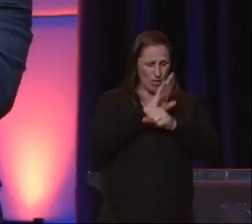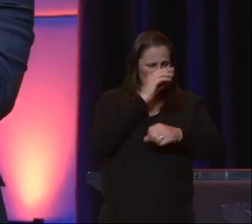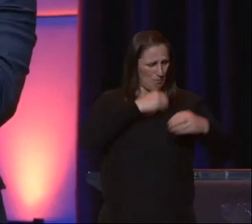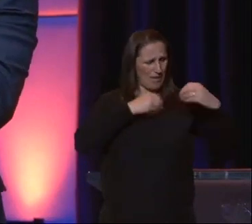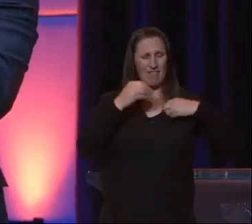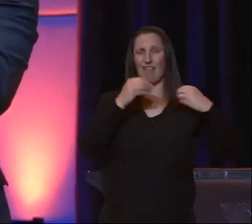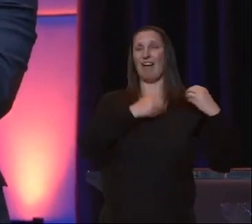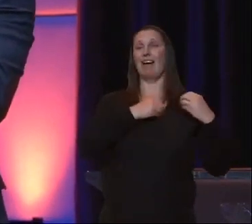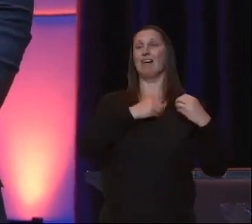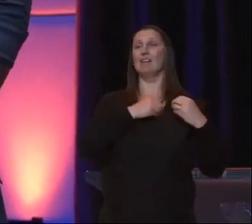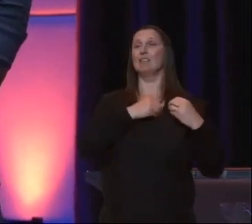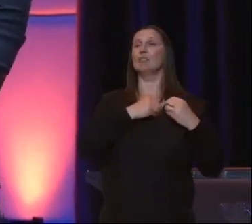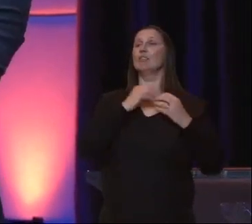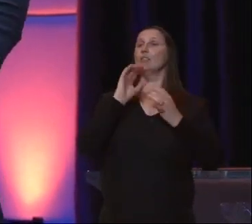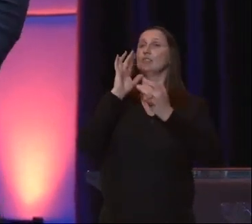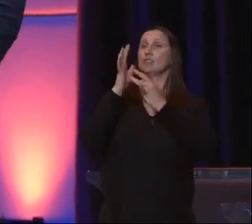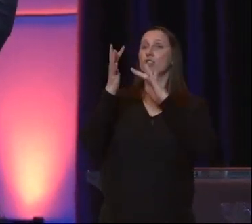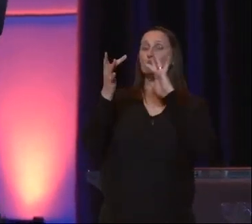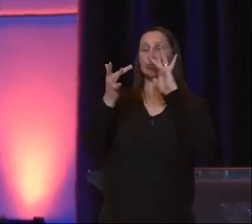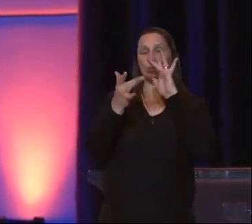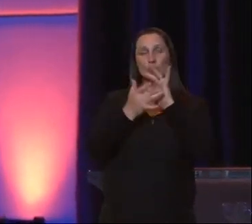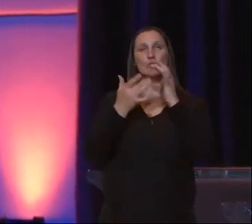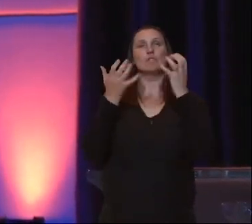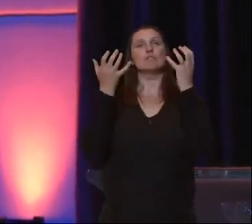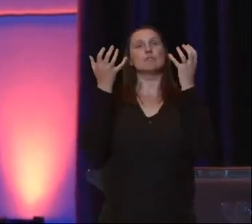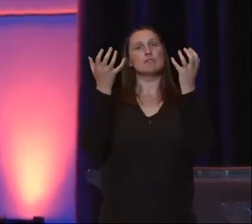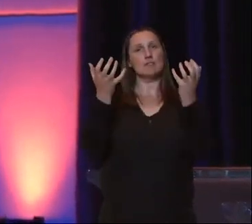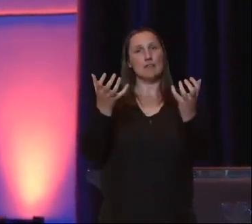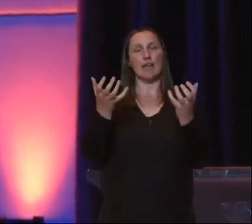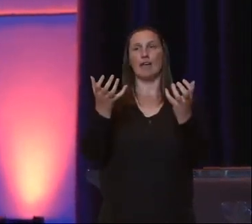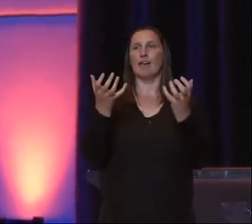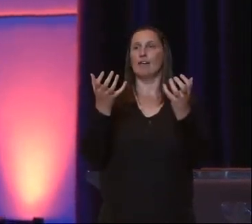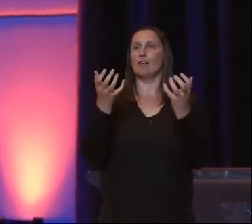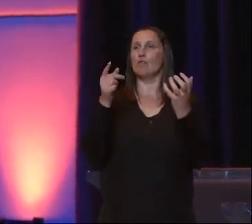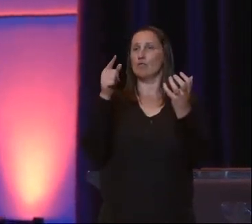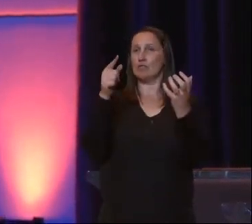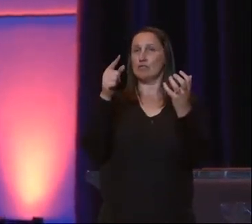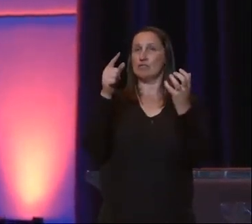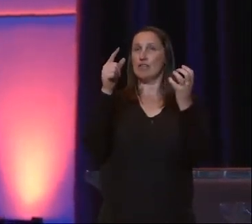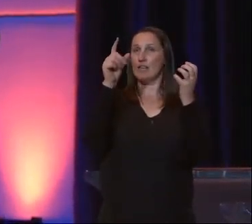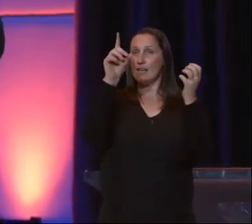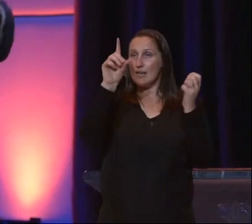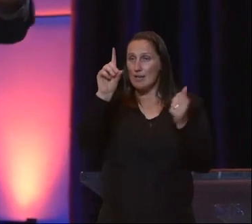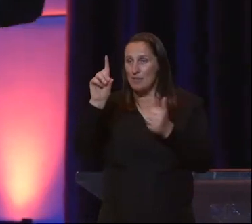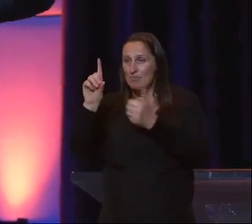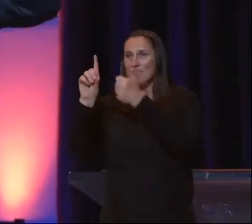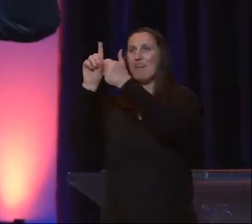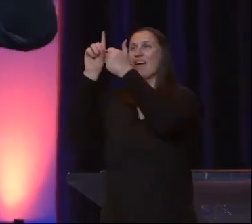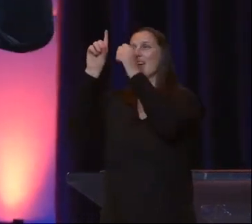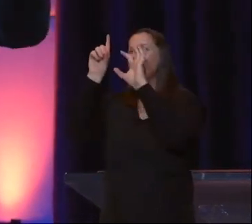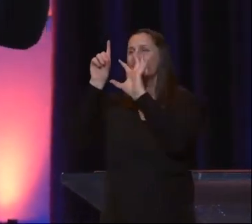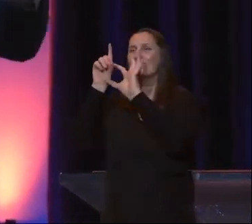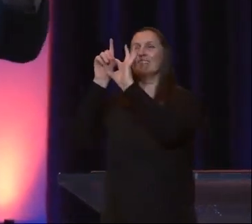a iniciativa de nos chamar para perto. Se você ouvir o chamado de Deus e aceitar o convite dele,